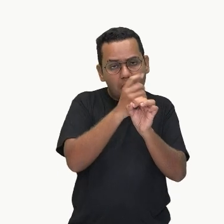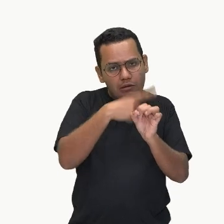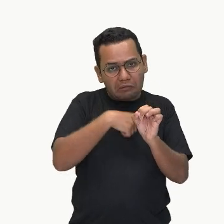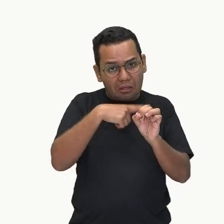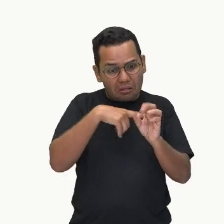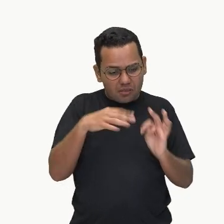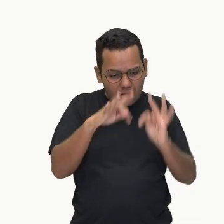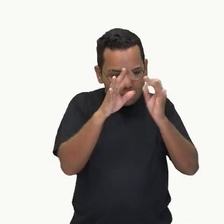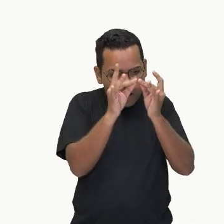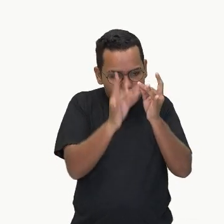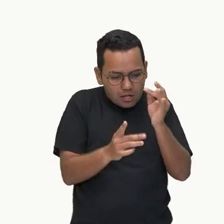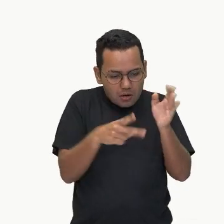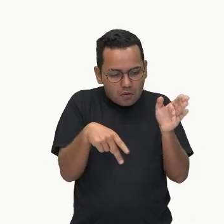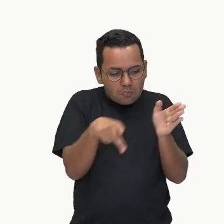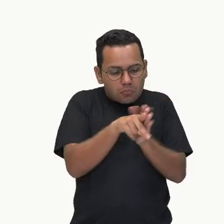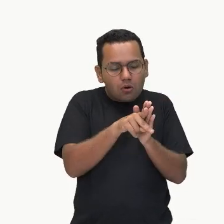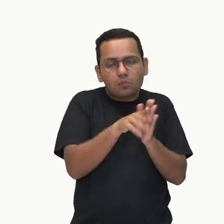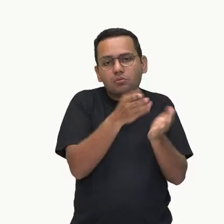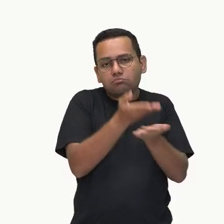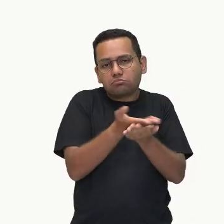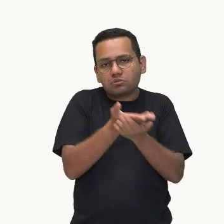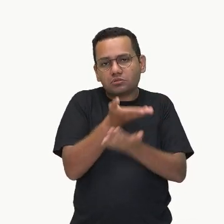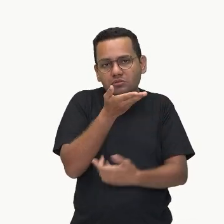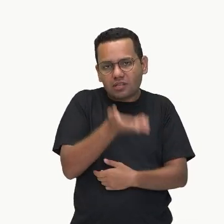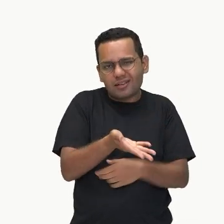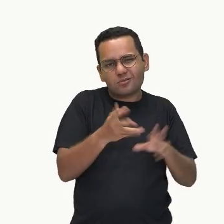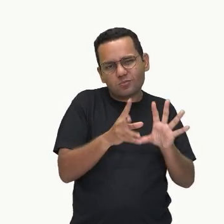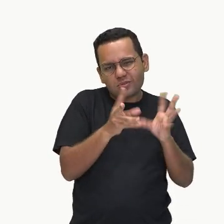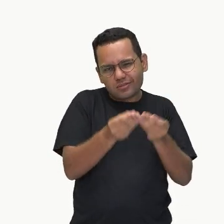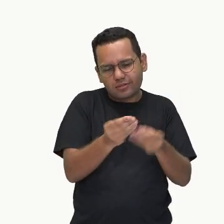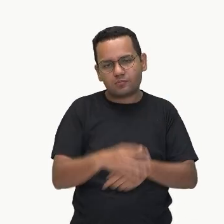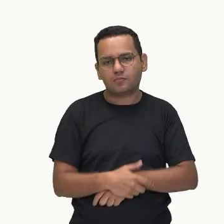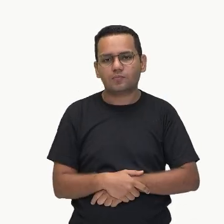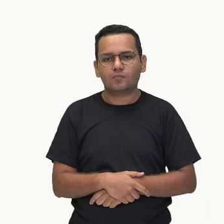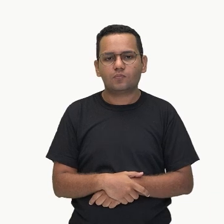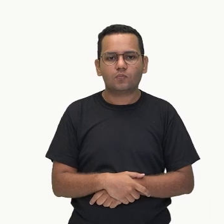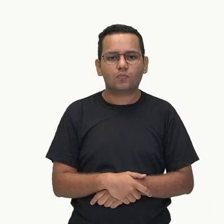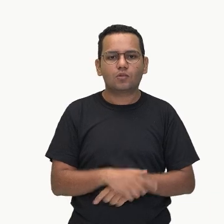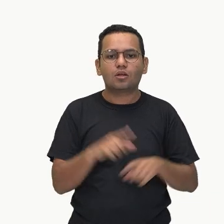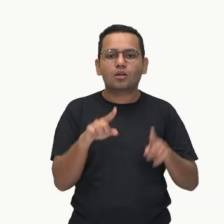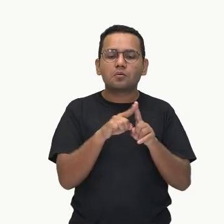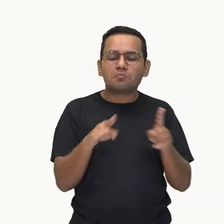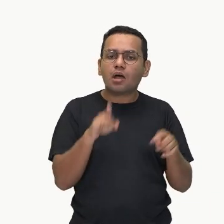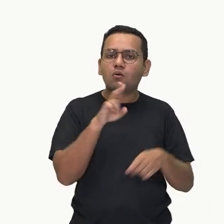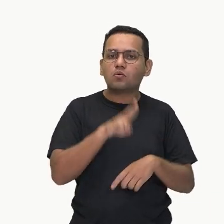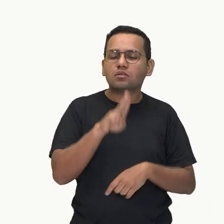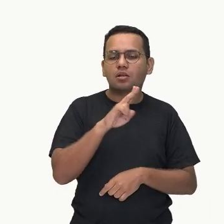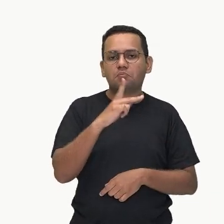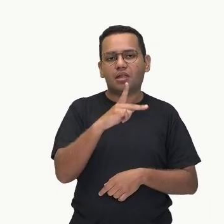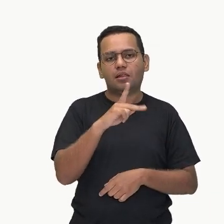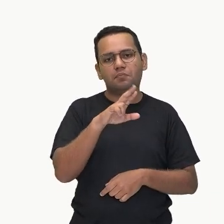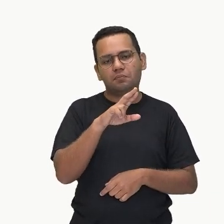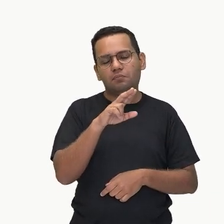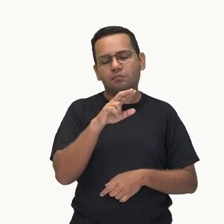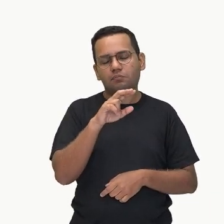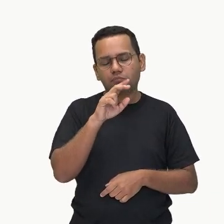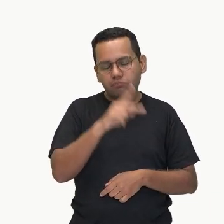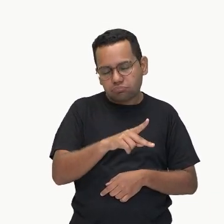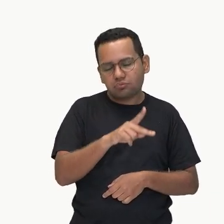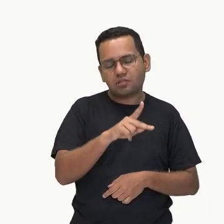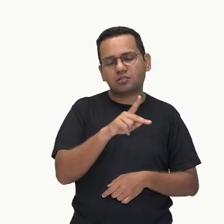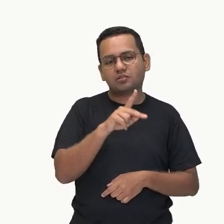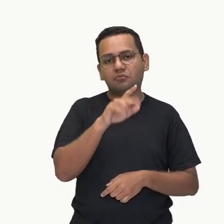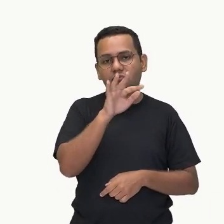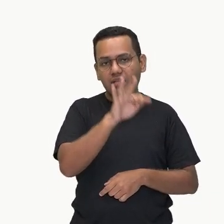de estudo de certos compostos. Ele é muito empregado, por exemplo, pela Polícia Federal nos laboratórios de perícia científica para